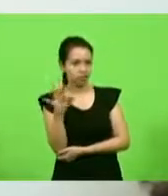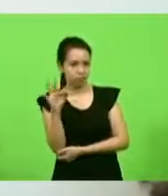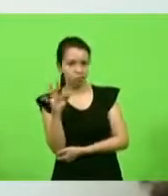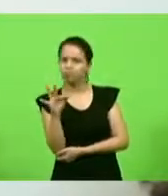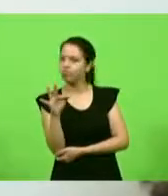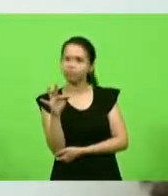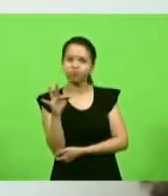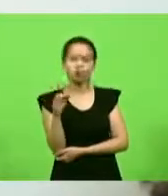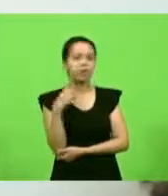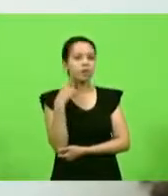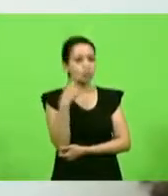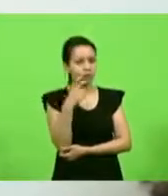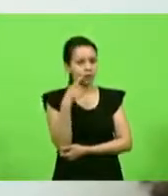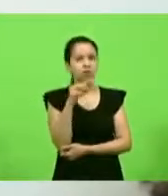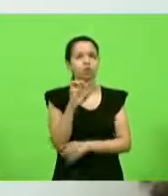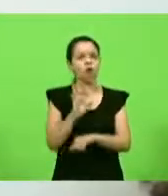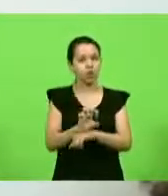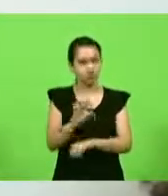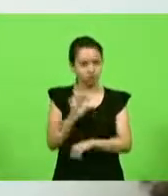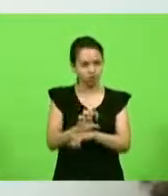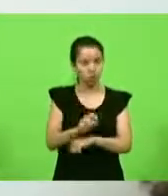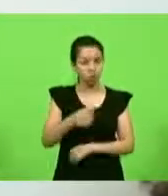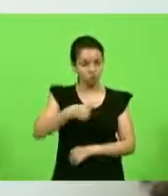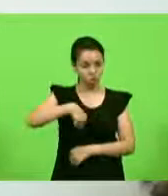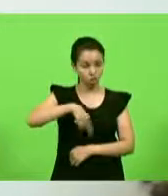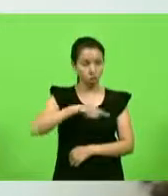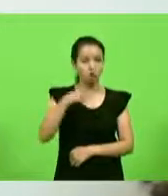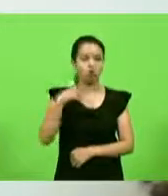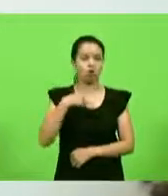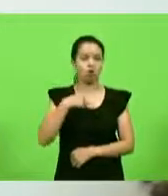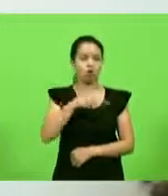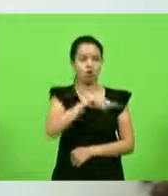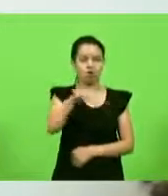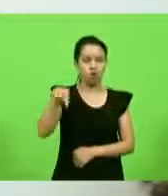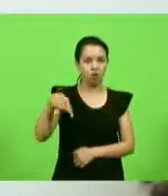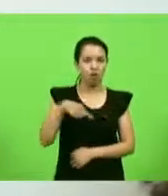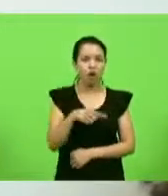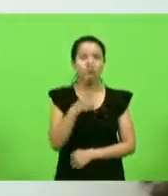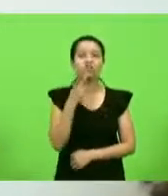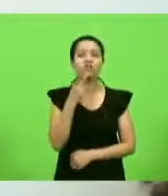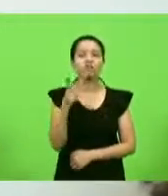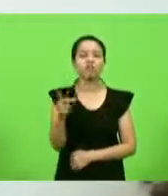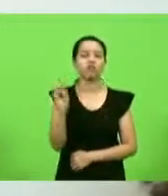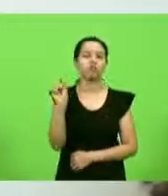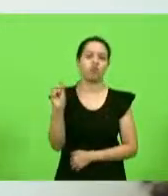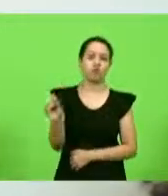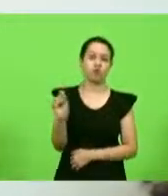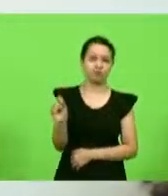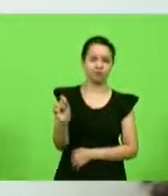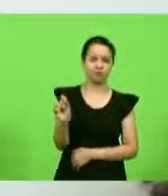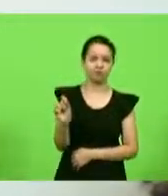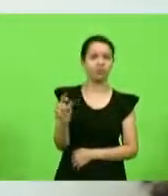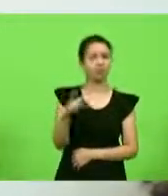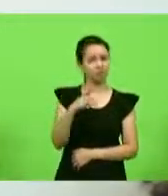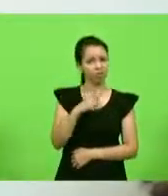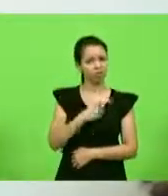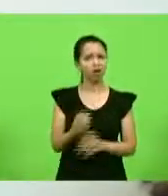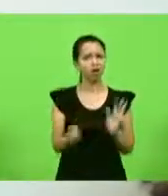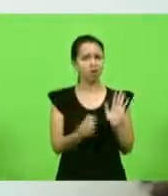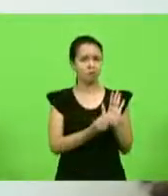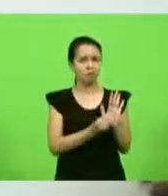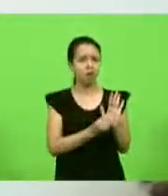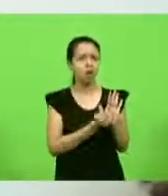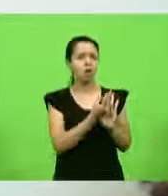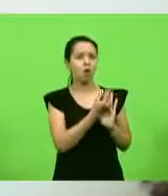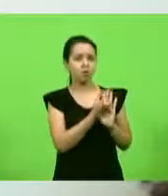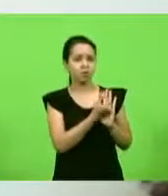deputados estaduais, de nós. E nós vamos dizer o seguinte: tem previsão orçamentária, mas aí